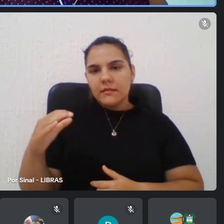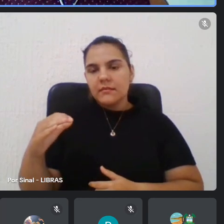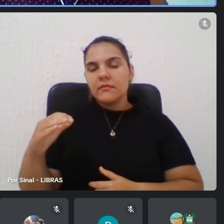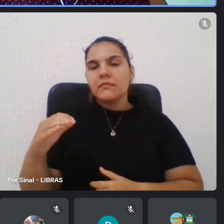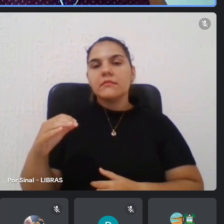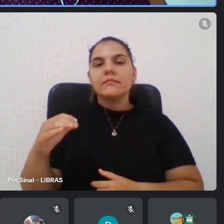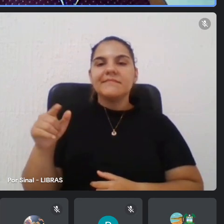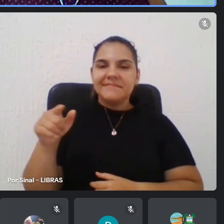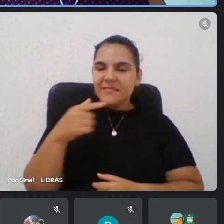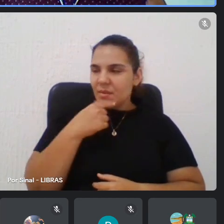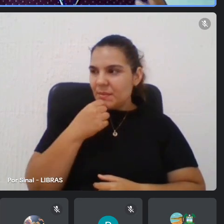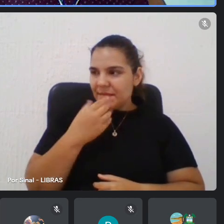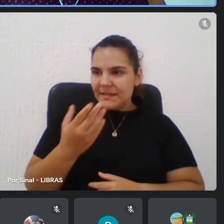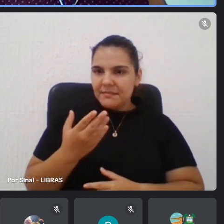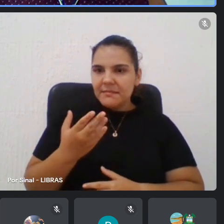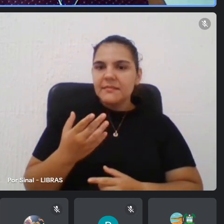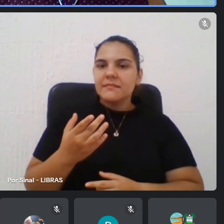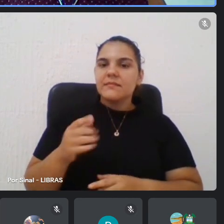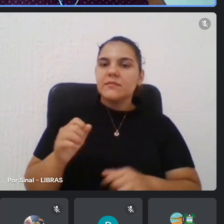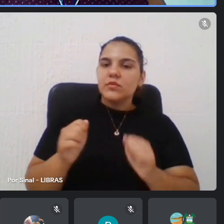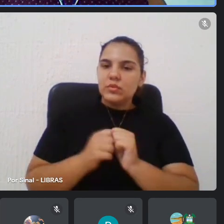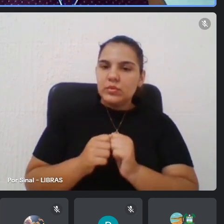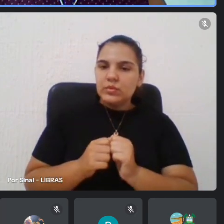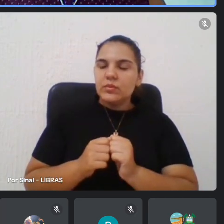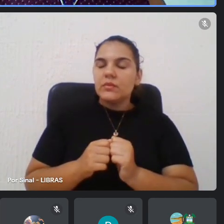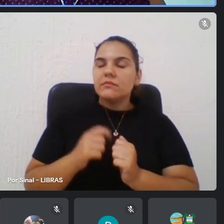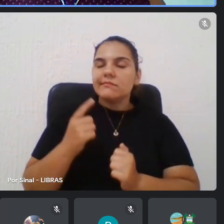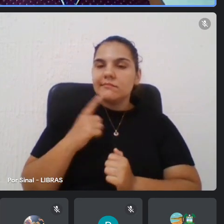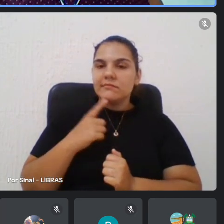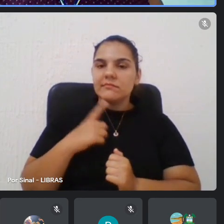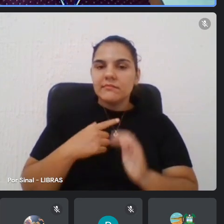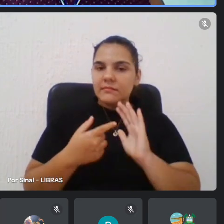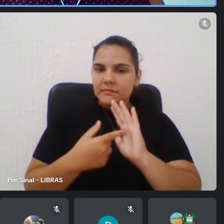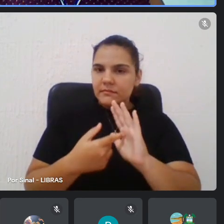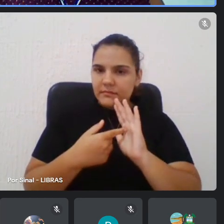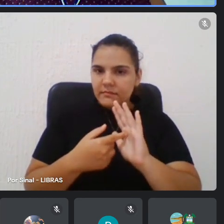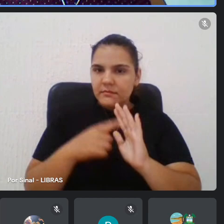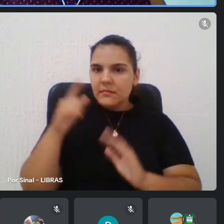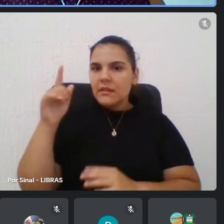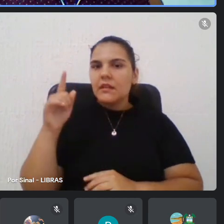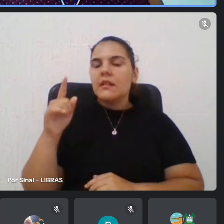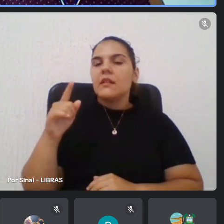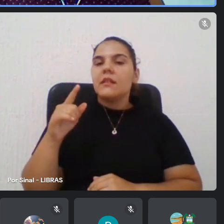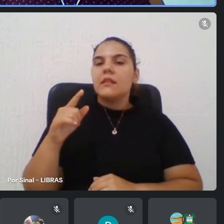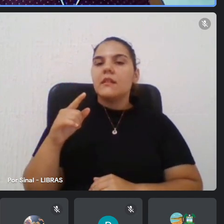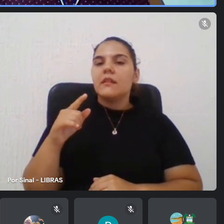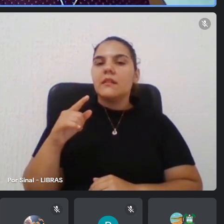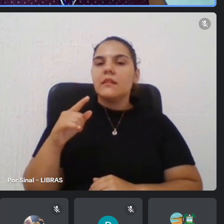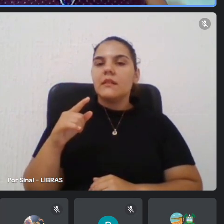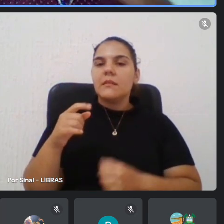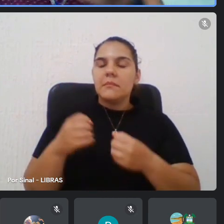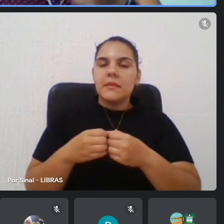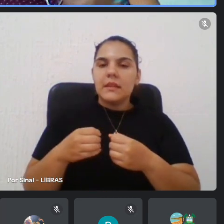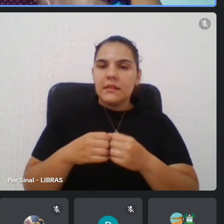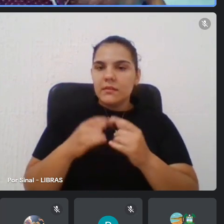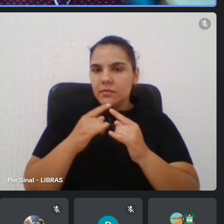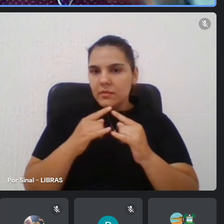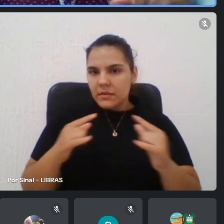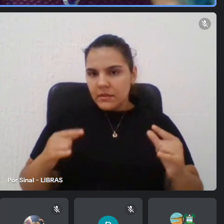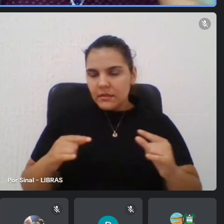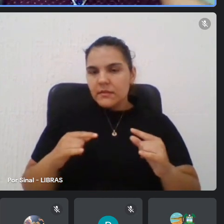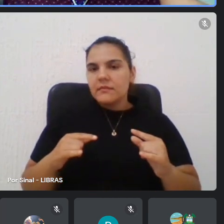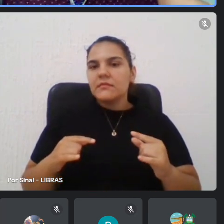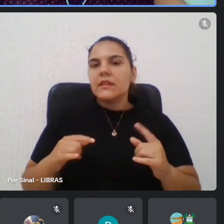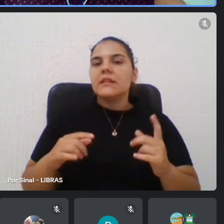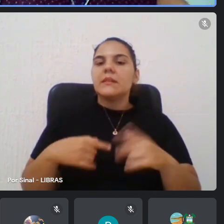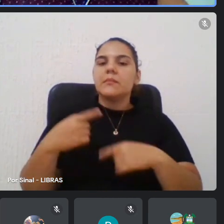comigo nessa herança, a gente fez algumas exibições ali no albergue municipal, que é perto do IFRN, aí foi a partir disso que Fábio de